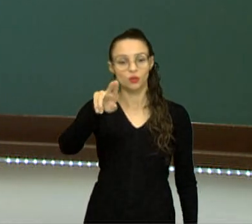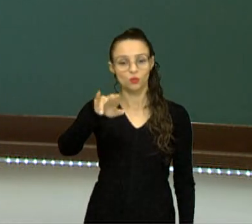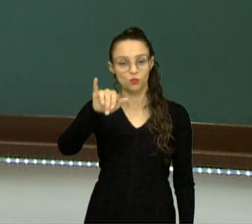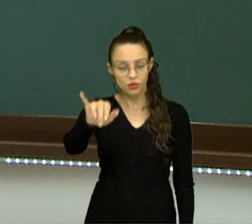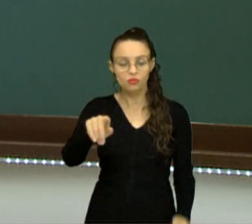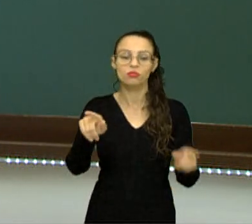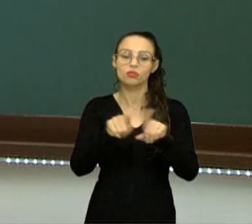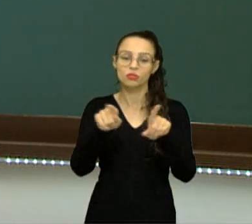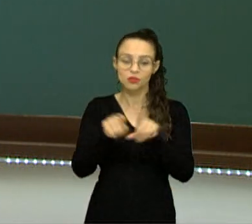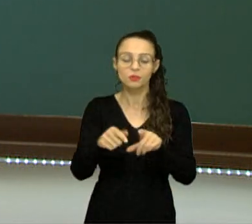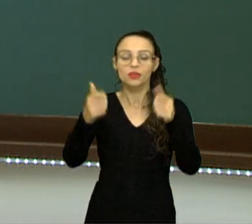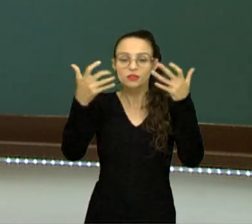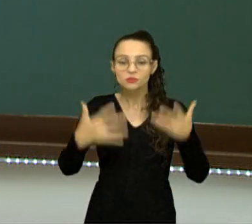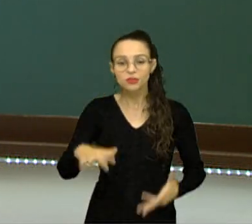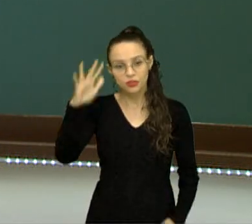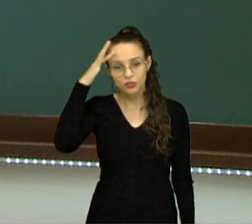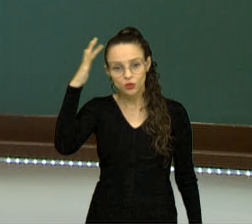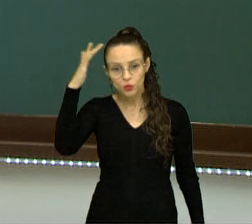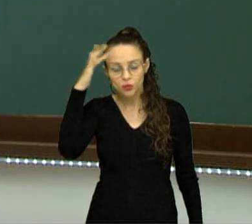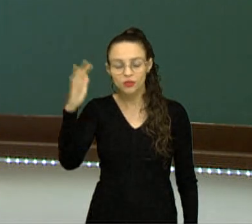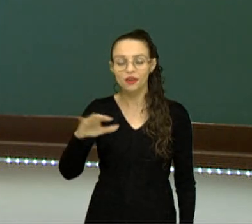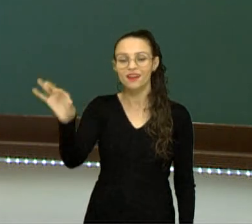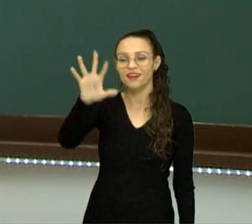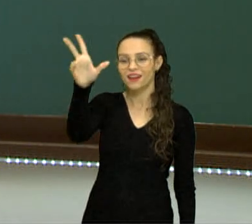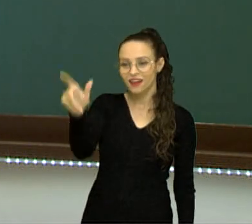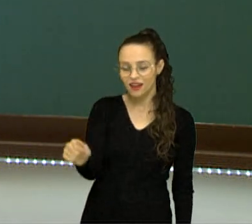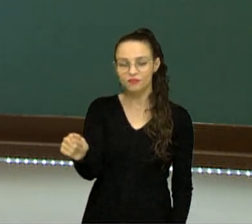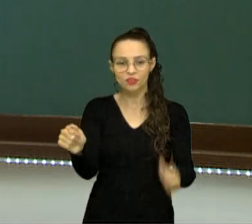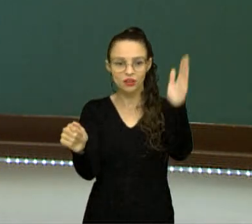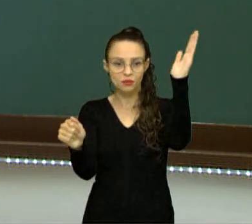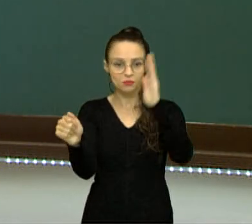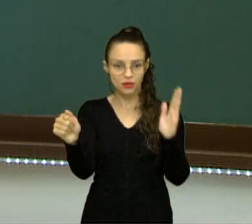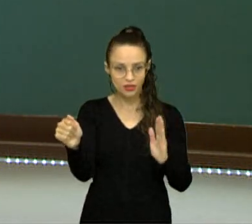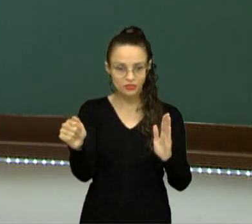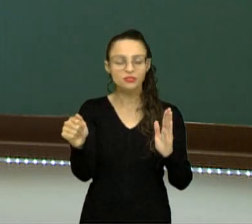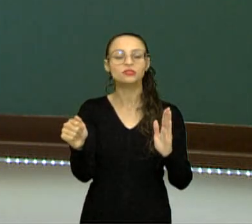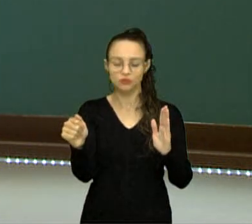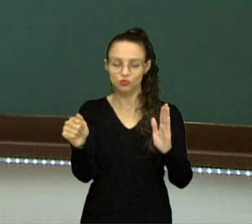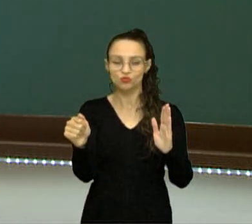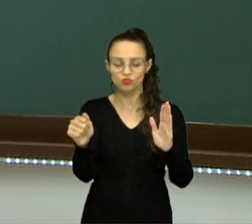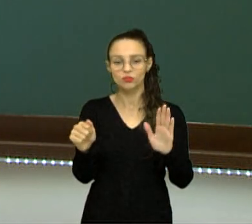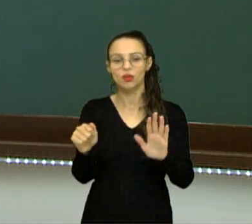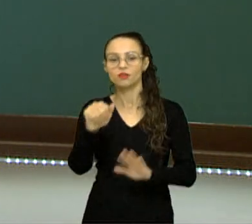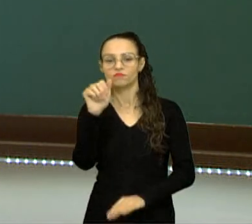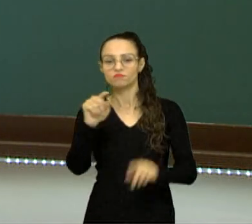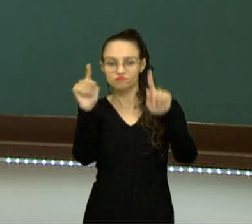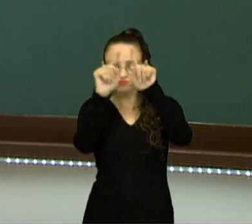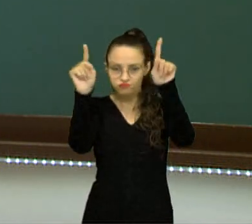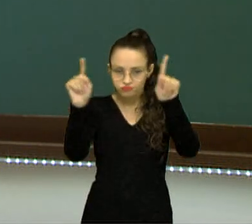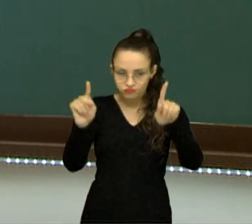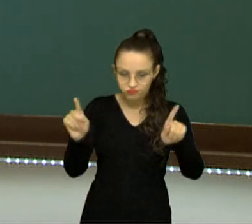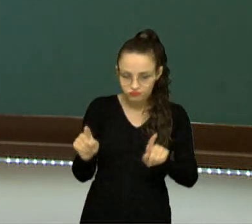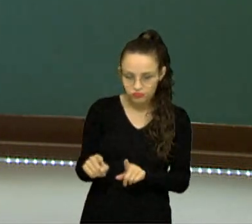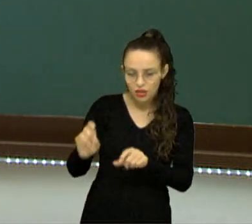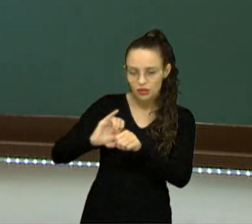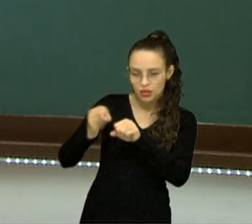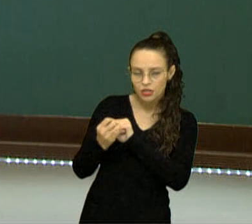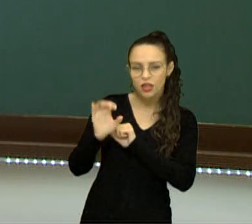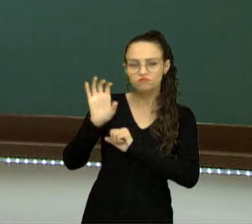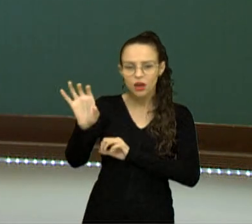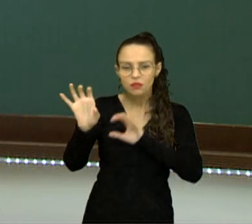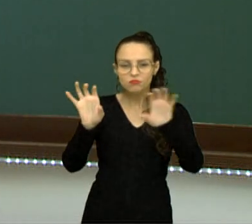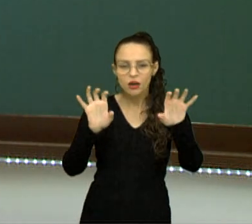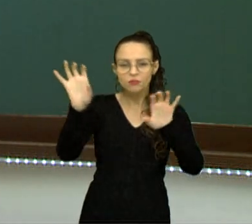teoria África-Brasil, pequenas embarcações, Oceano Atlântico nível mais baixo, pequenas presenças de ilhas entre